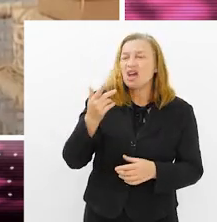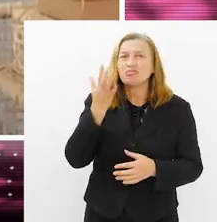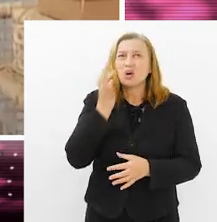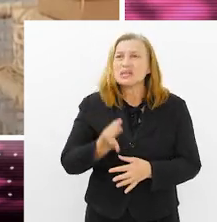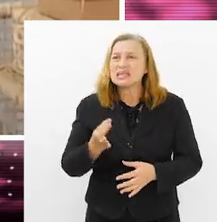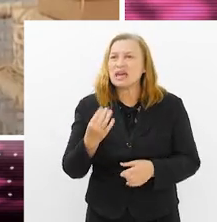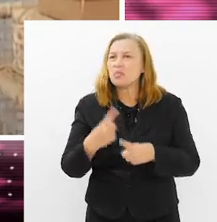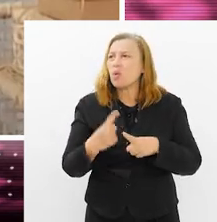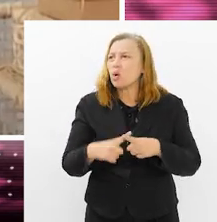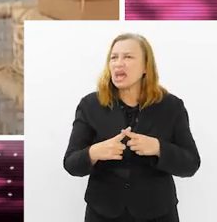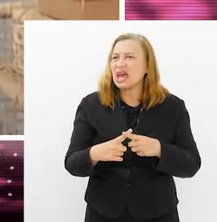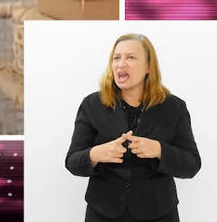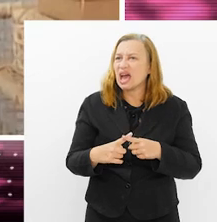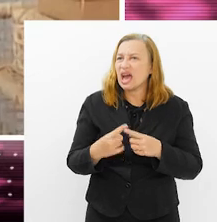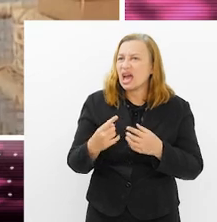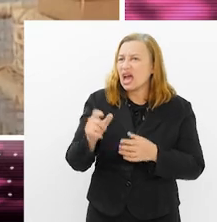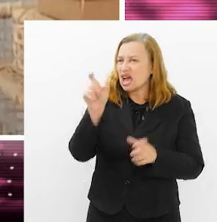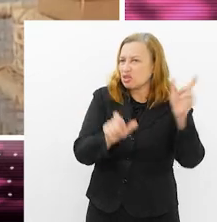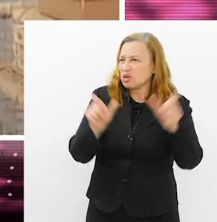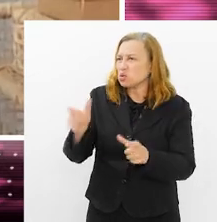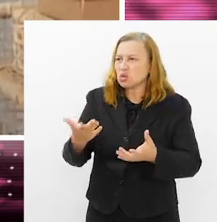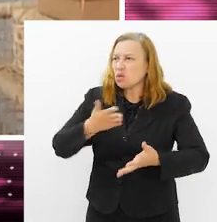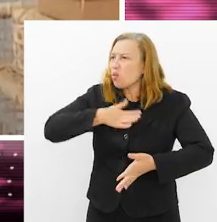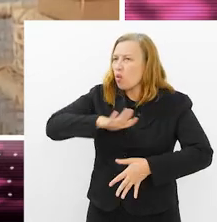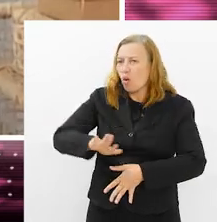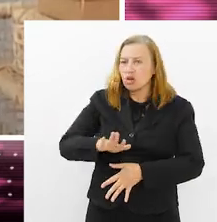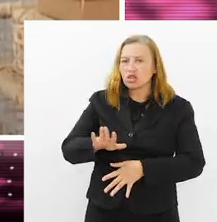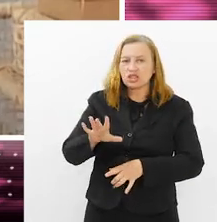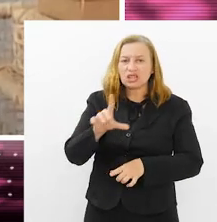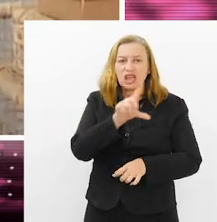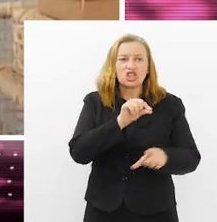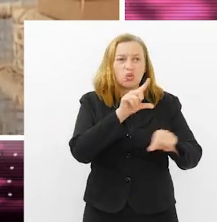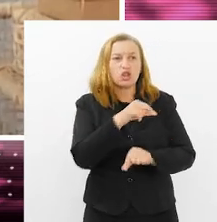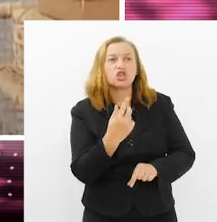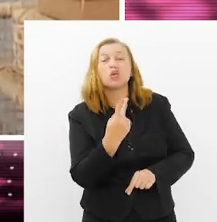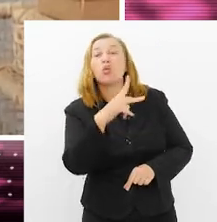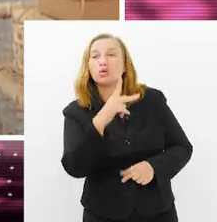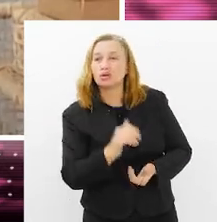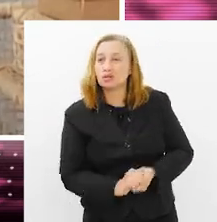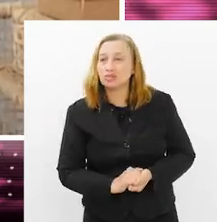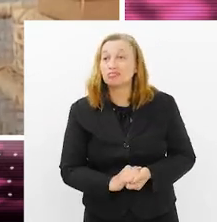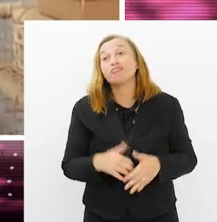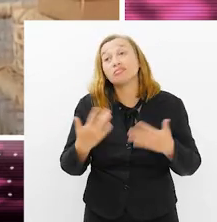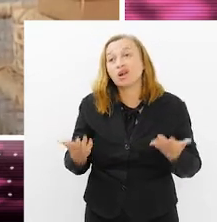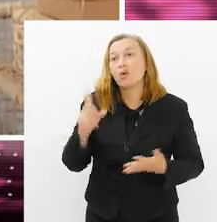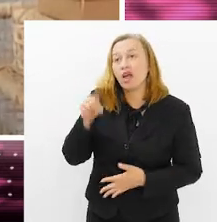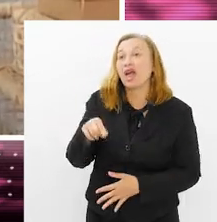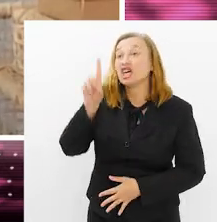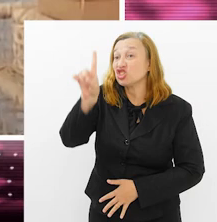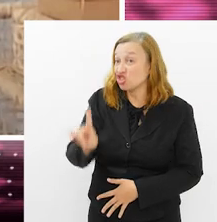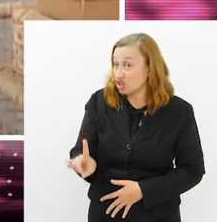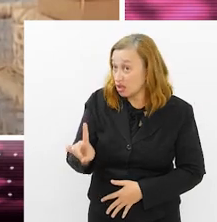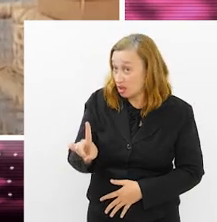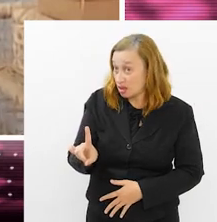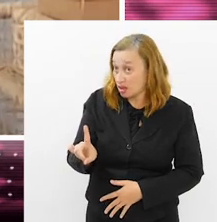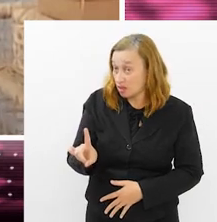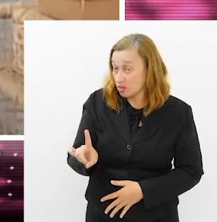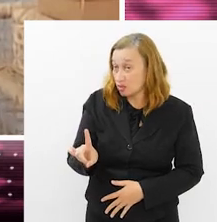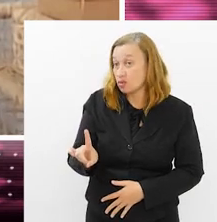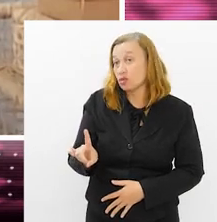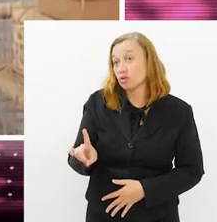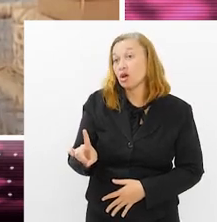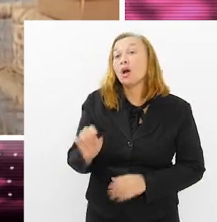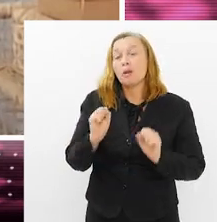se doem tanto de uma escolha que não vai fazer diferença alguma na vida dela, né? Então, é isso.